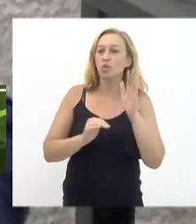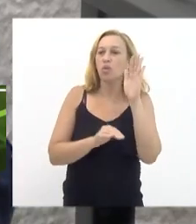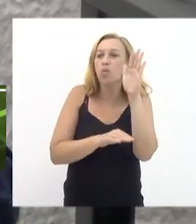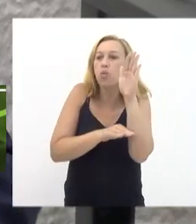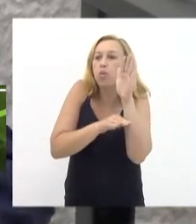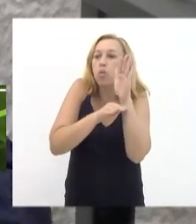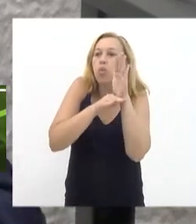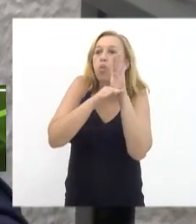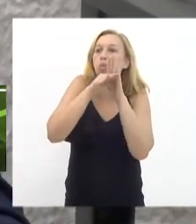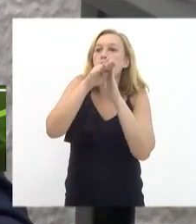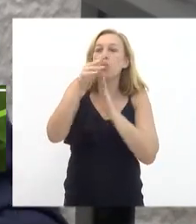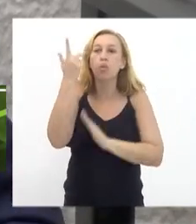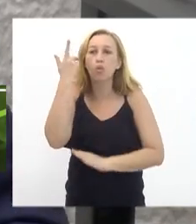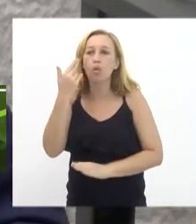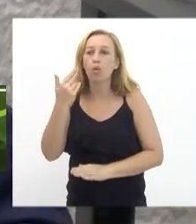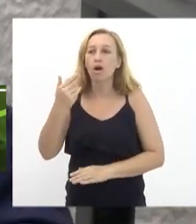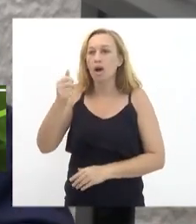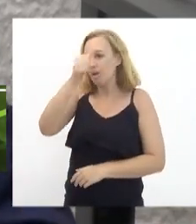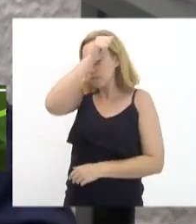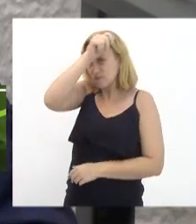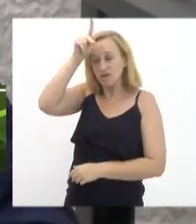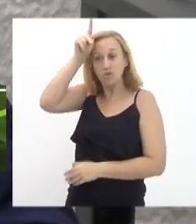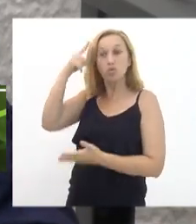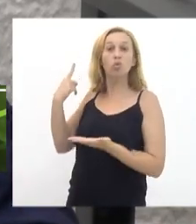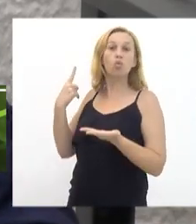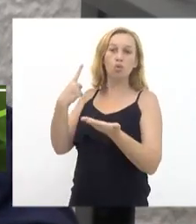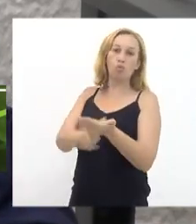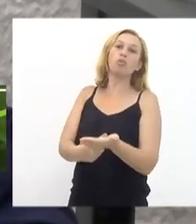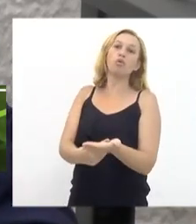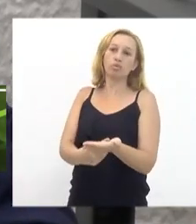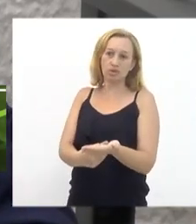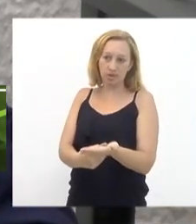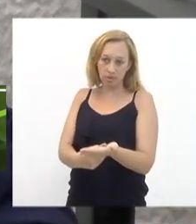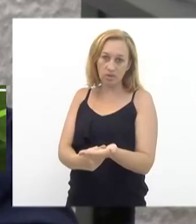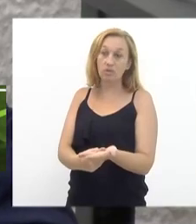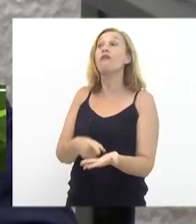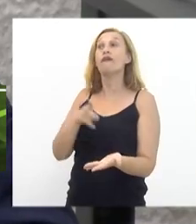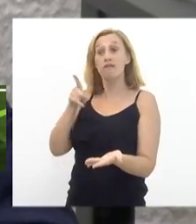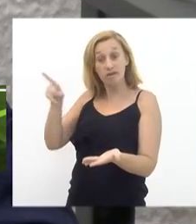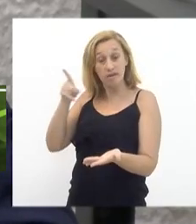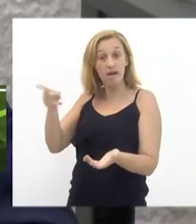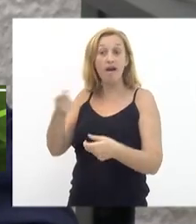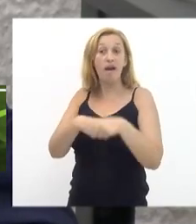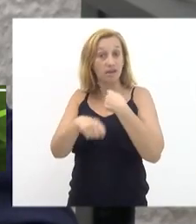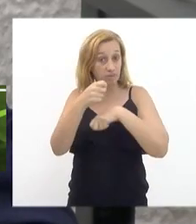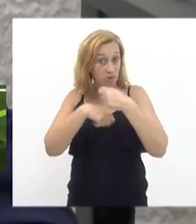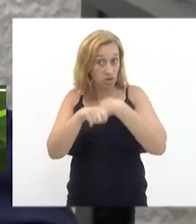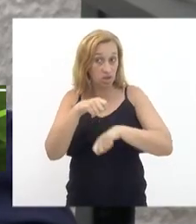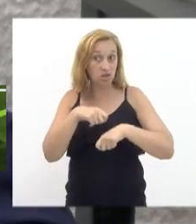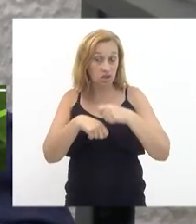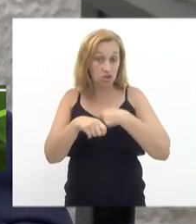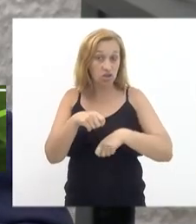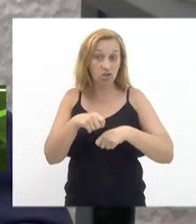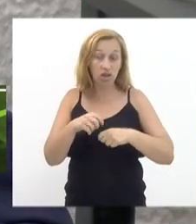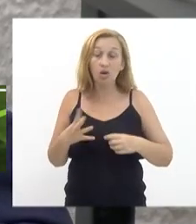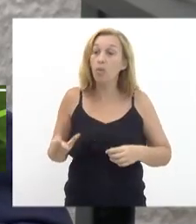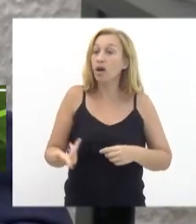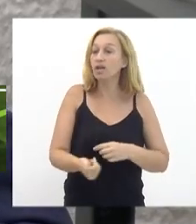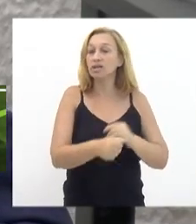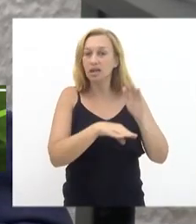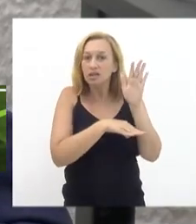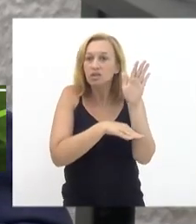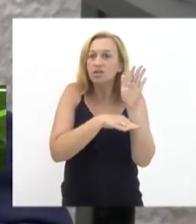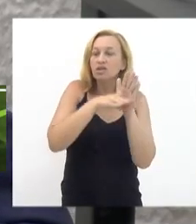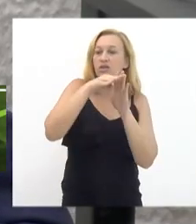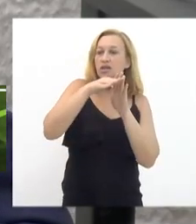parte ficou ruim a prefeitura tem que fazer o compromisso o termo de compromisso de que ela administra conservação de elevadores e